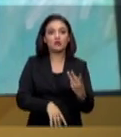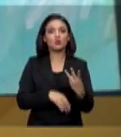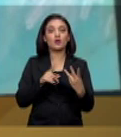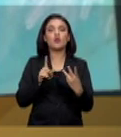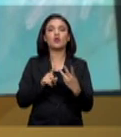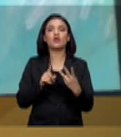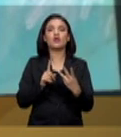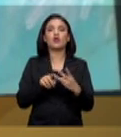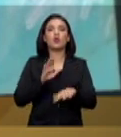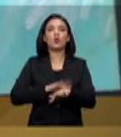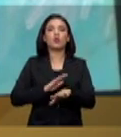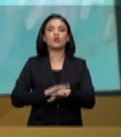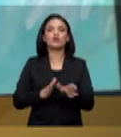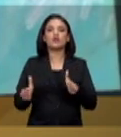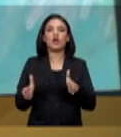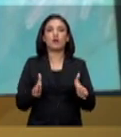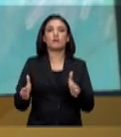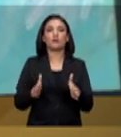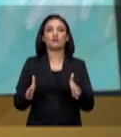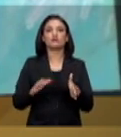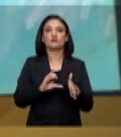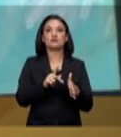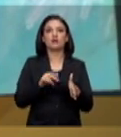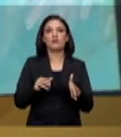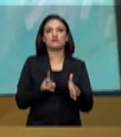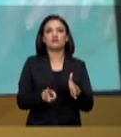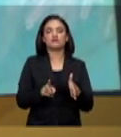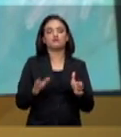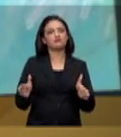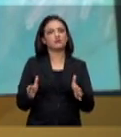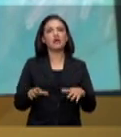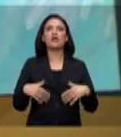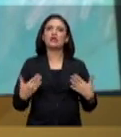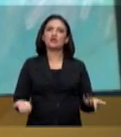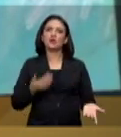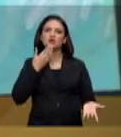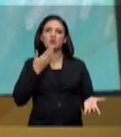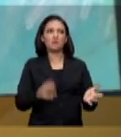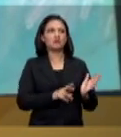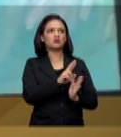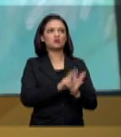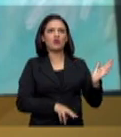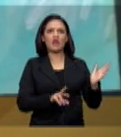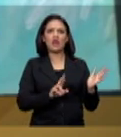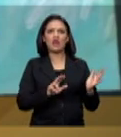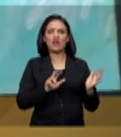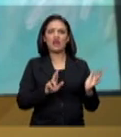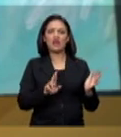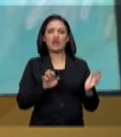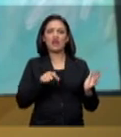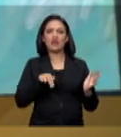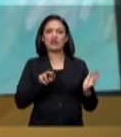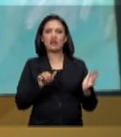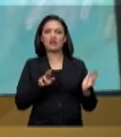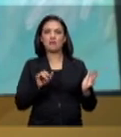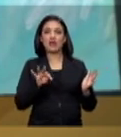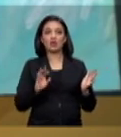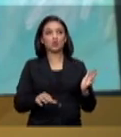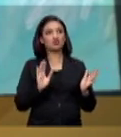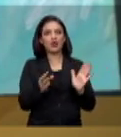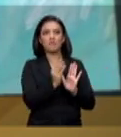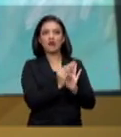de duração. Todos esses requisitos foram cumpridos no requerimento da presente CPI, a qual, por lealdade